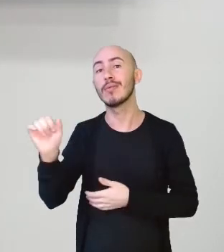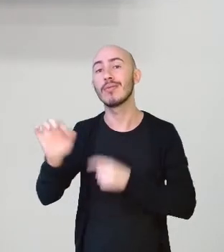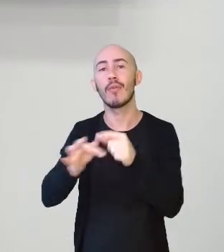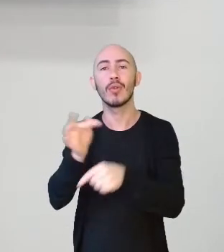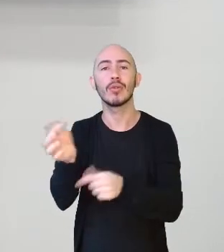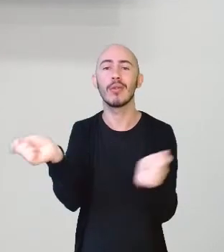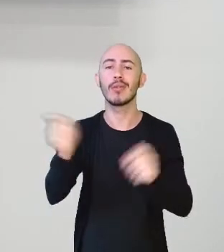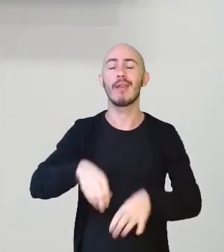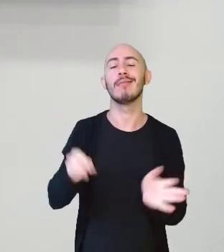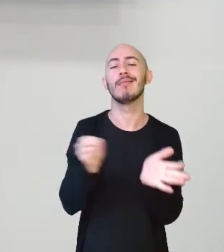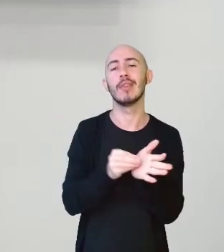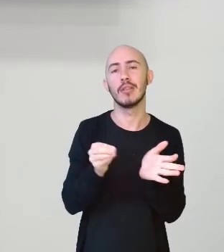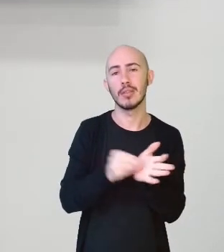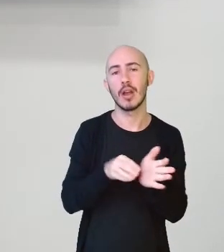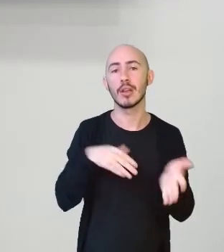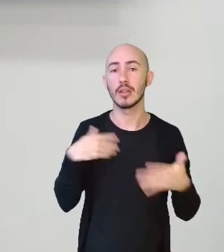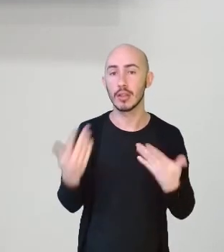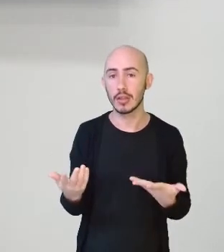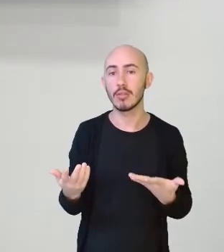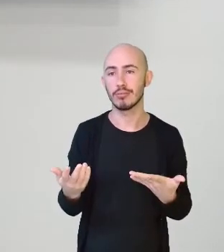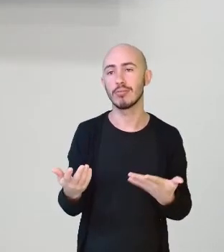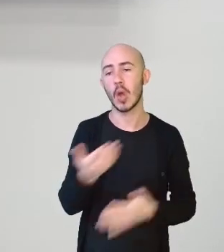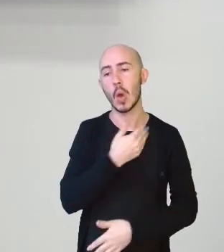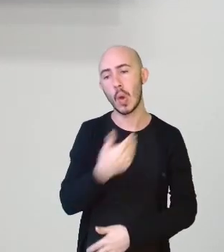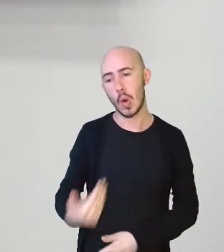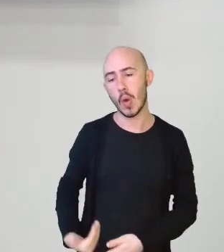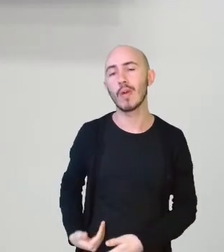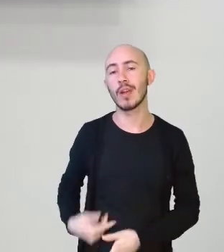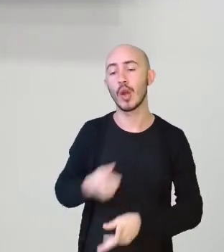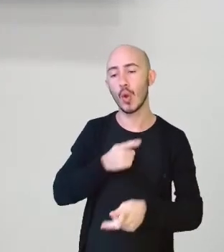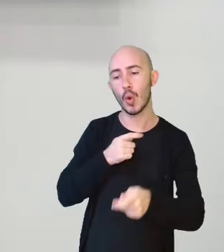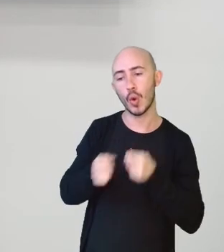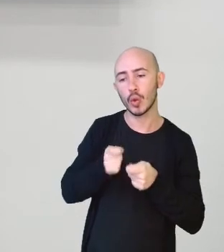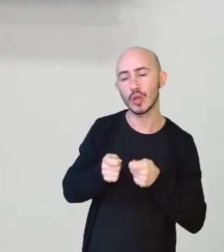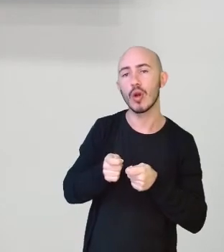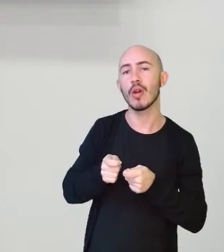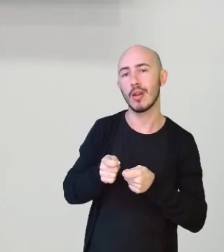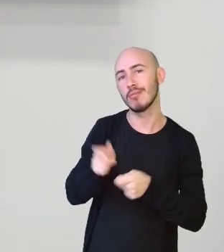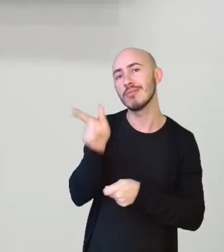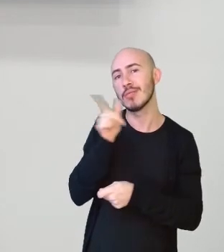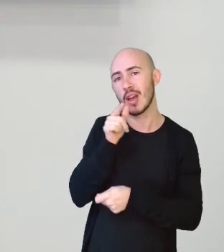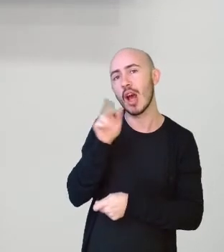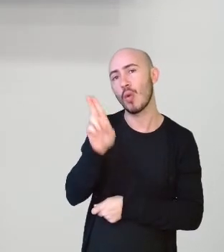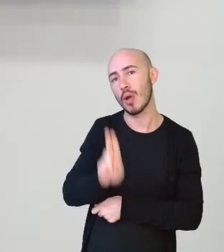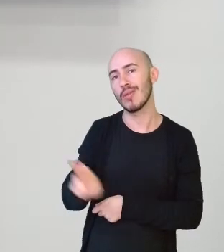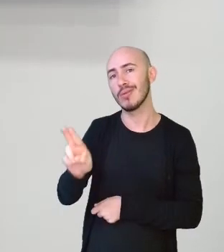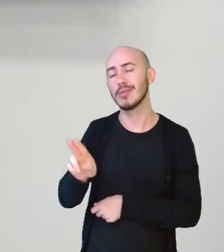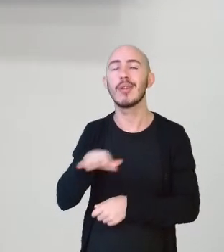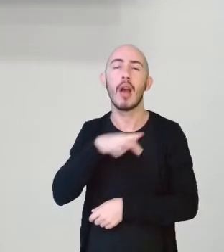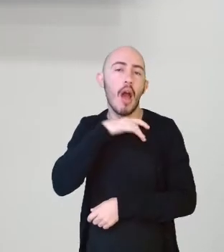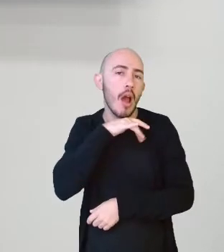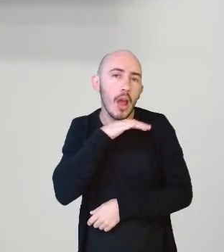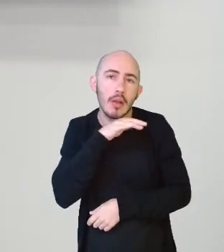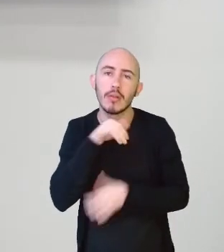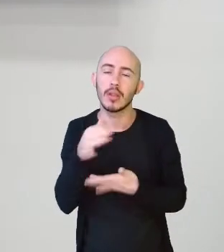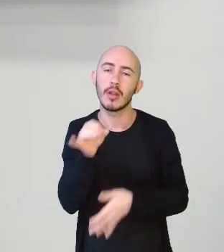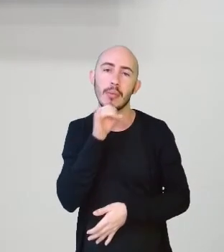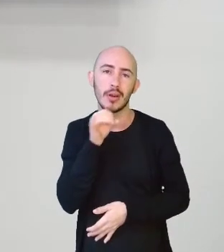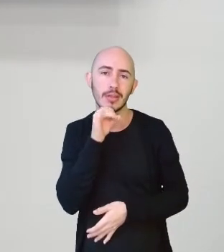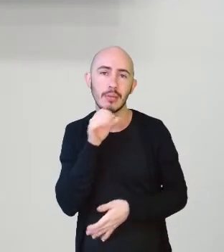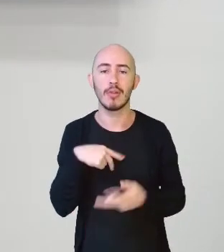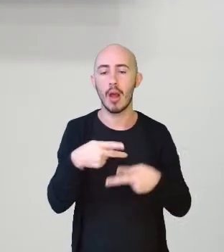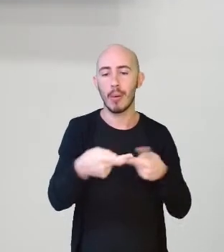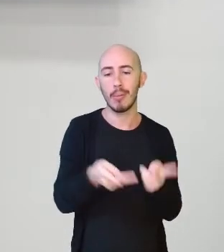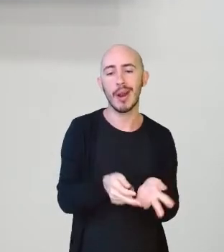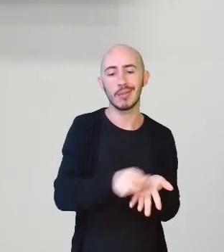Então, o poder público faz isso, faz o racionamento. É muito ruim, gente. Você querer lavar um prato, lavar uma